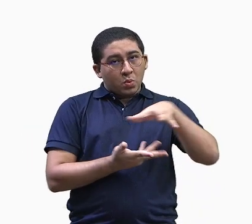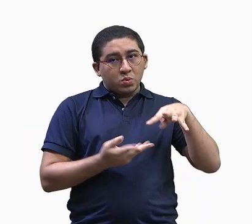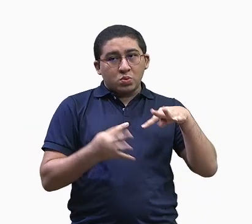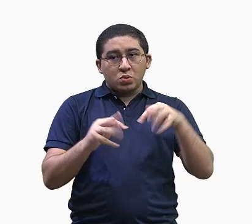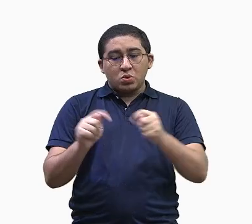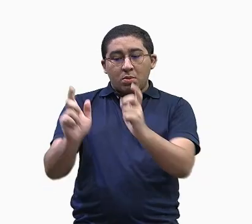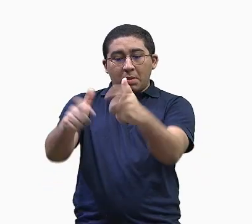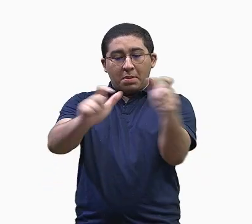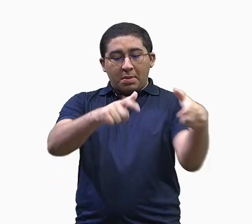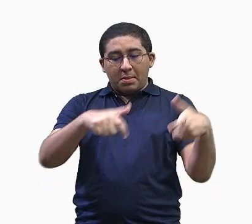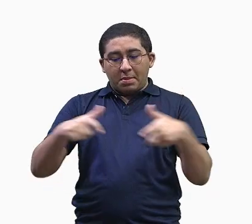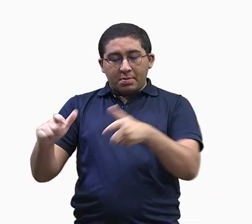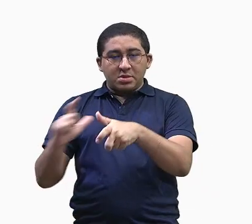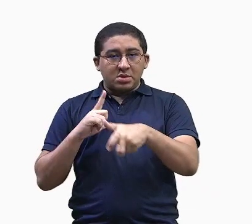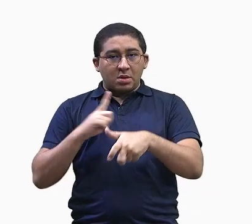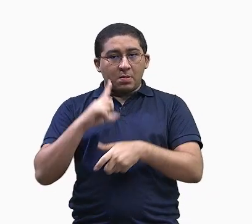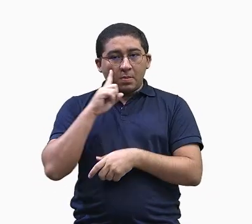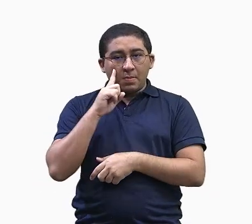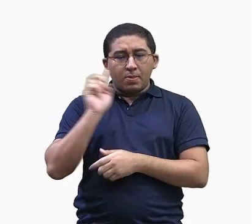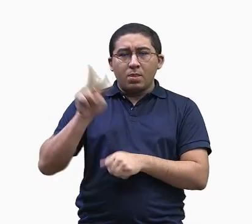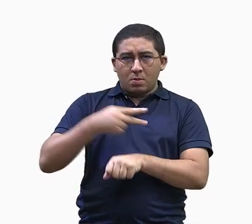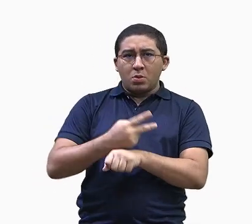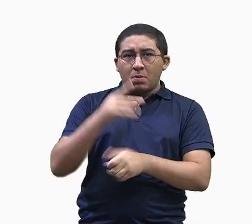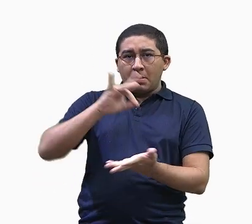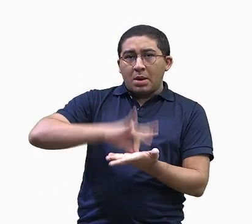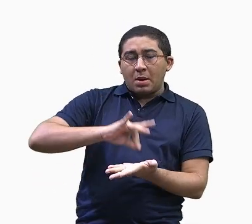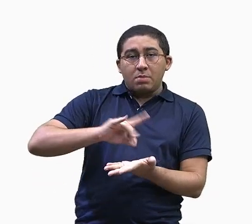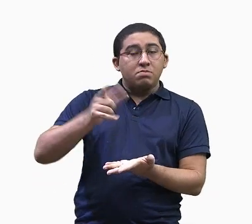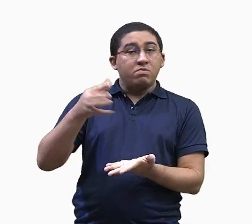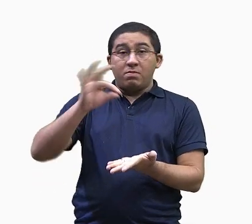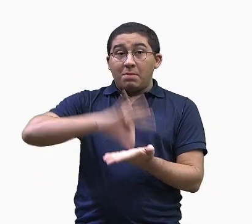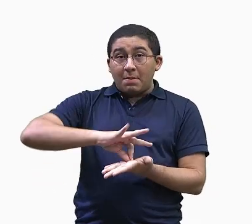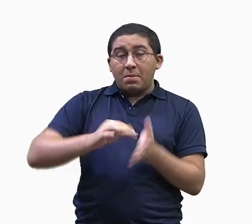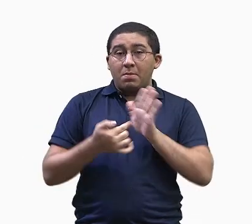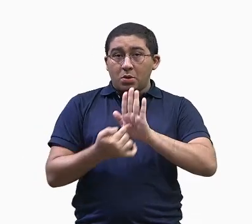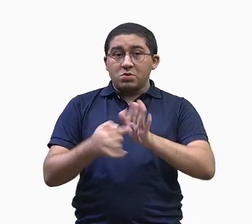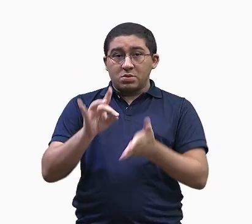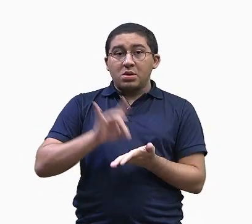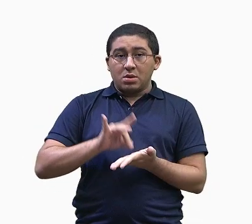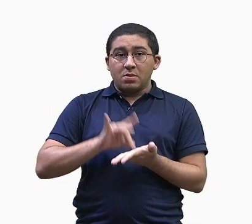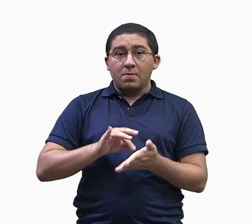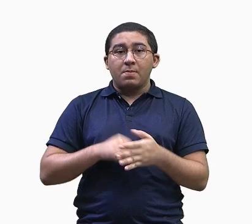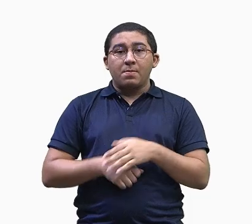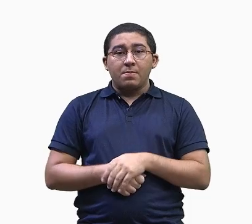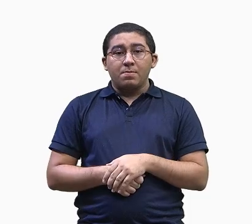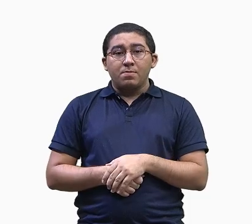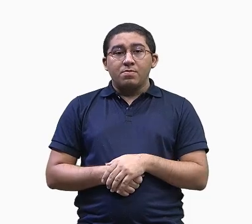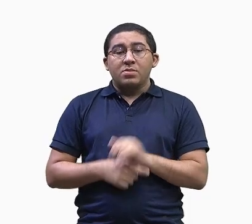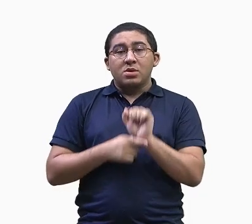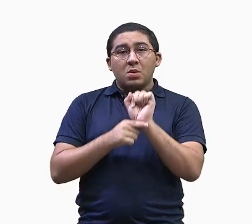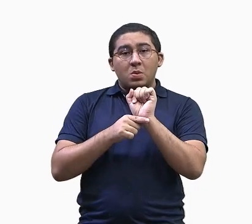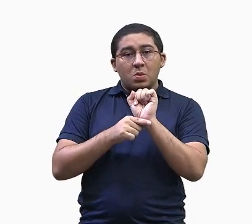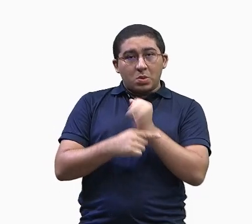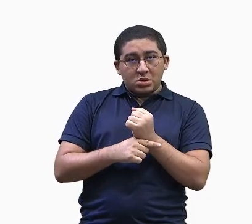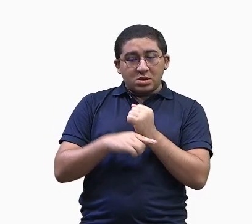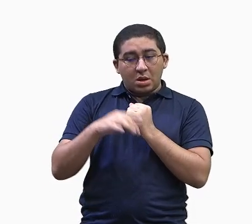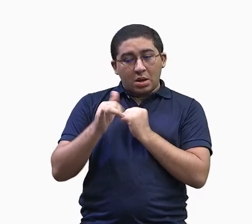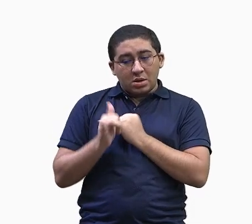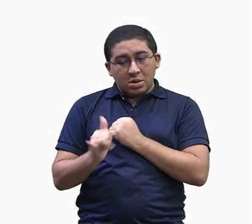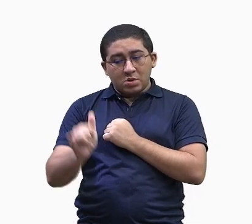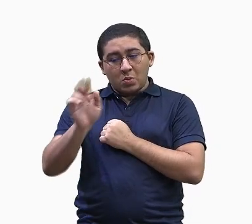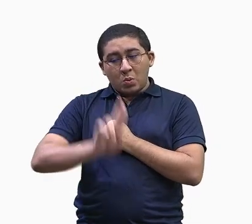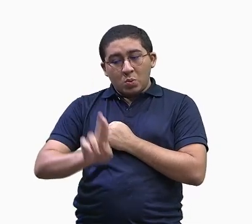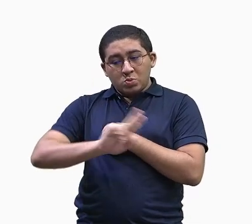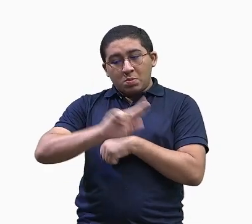mais à frente, ali no mapinha, verificando onde há a presença, né, garantindo segurança energética para muitos países,